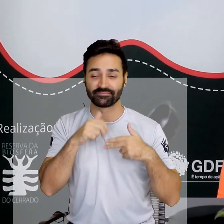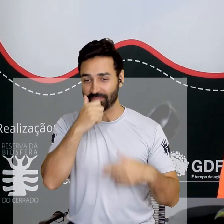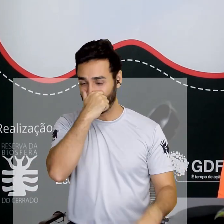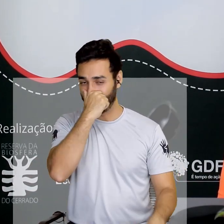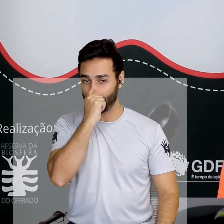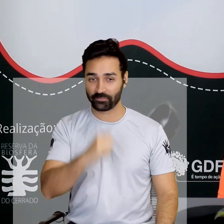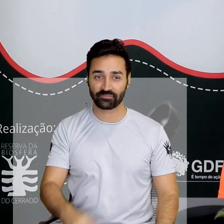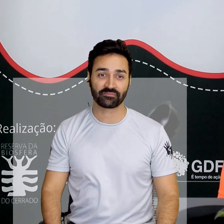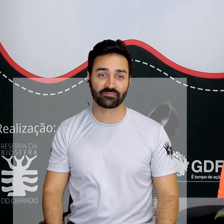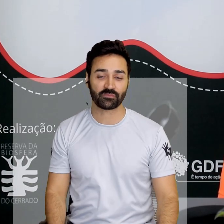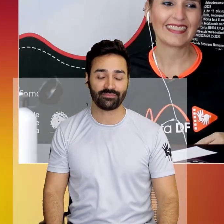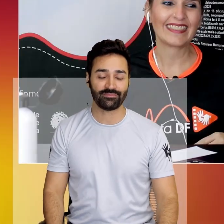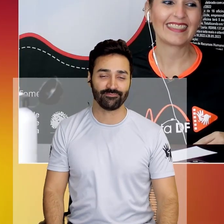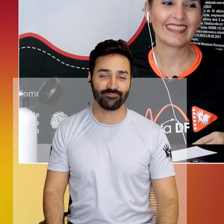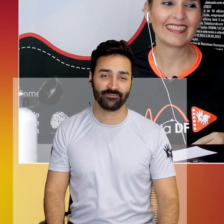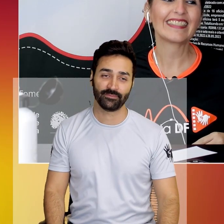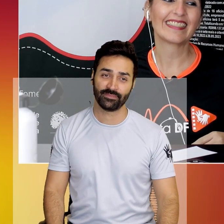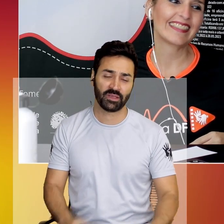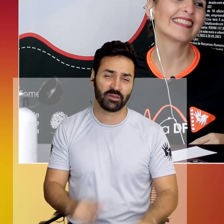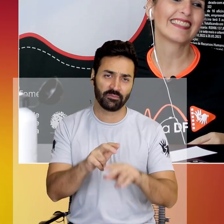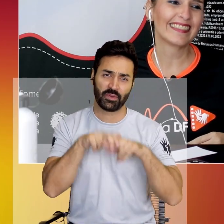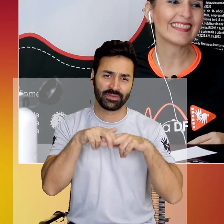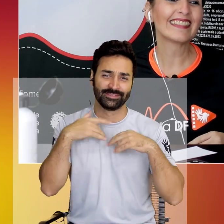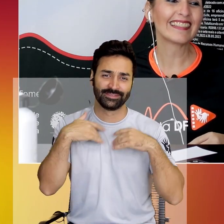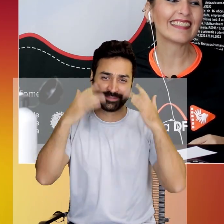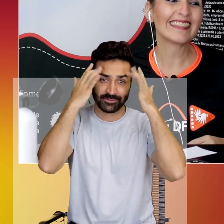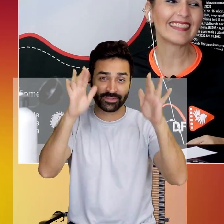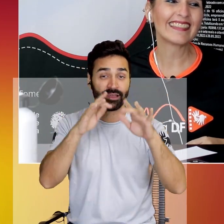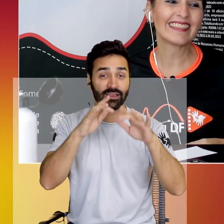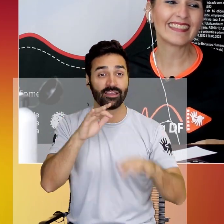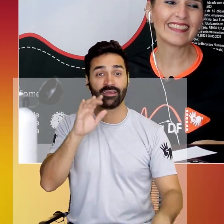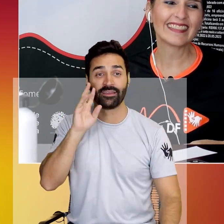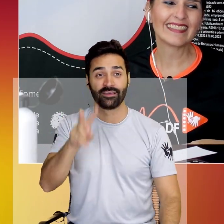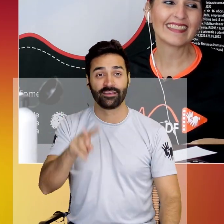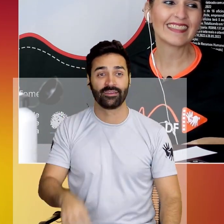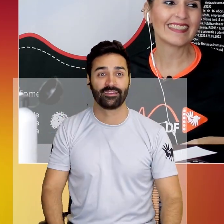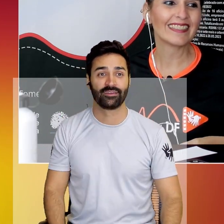não sei, eu tô vendo, eu tô